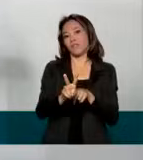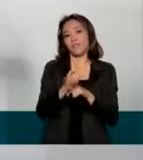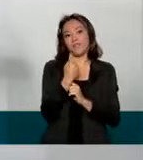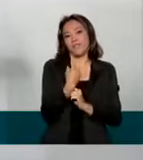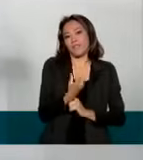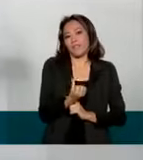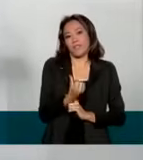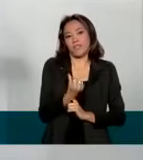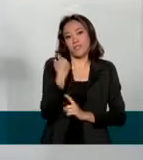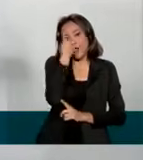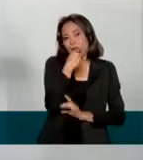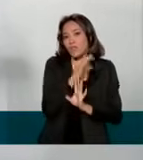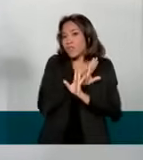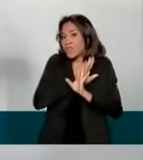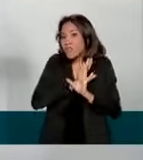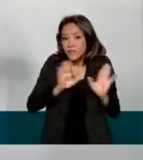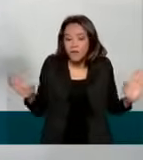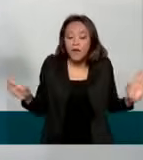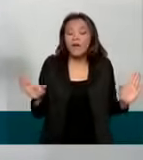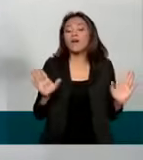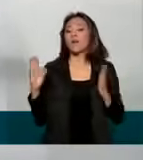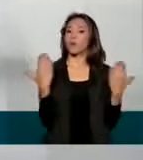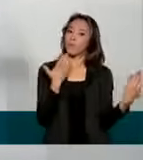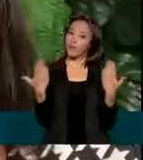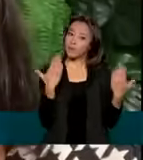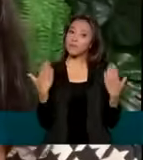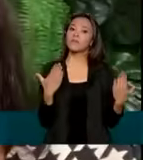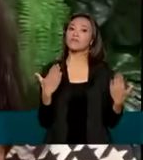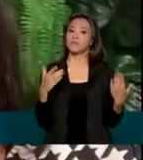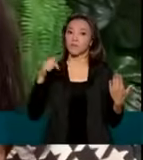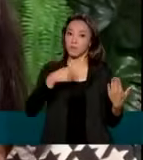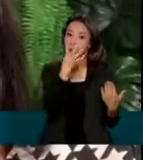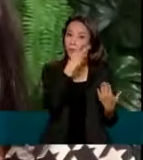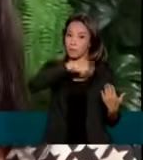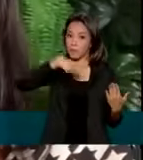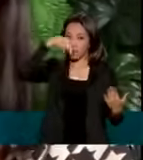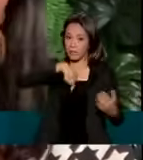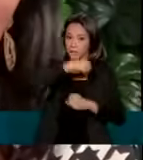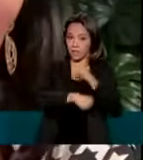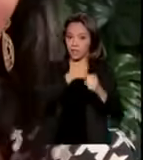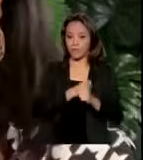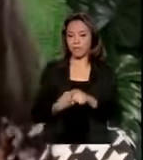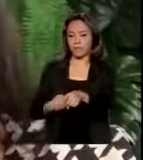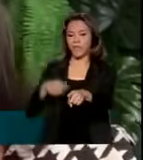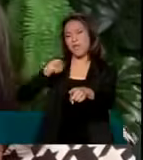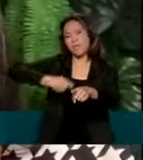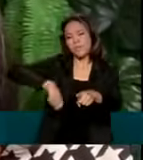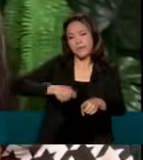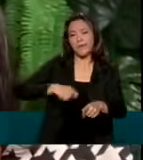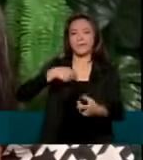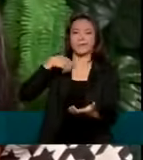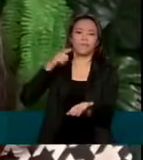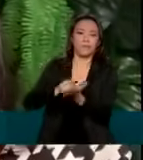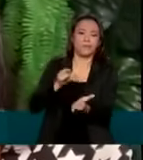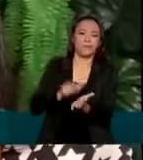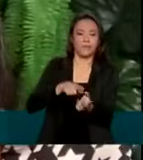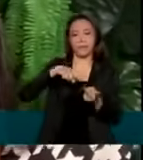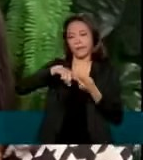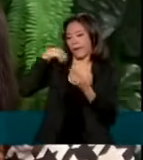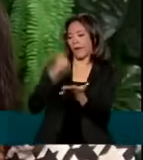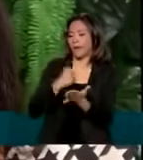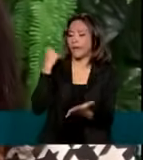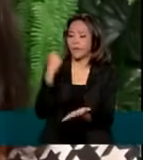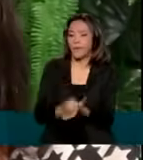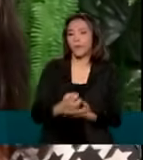horas em comparação com os primeiros 4 meses do ano. Eu dependia de cartório, de papel, e aí tínhamos que ir até